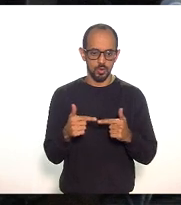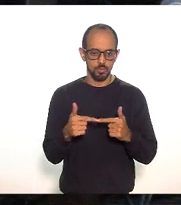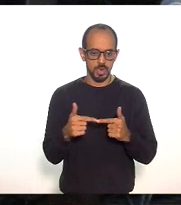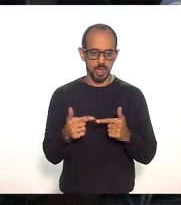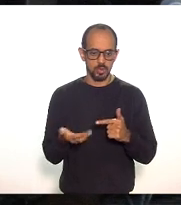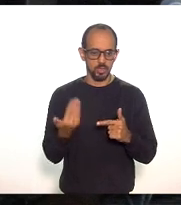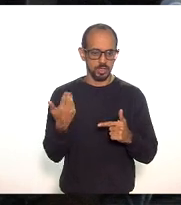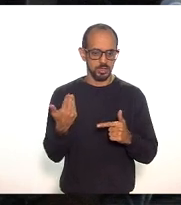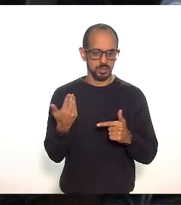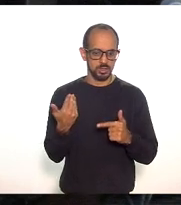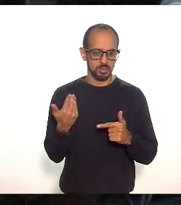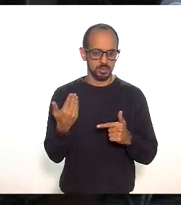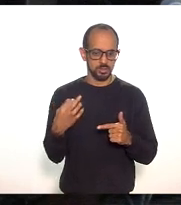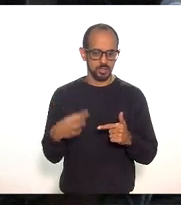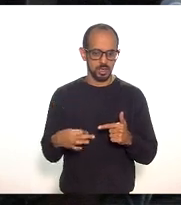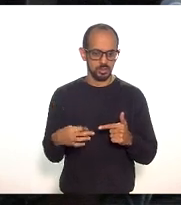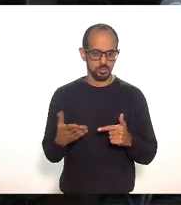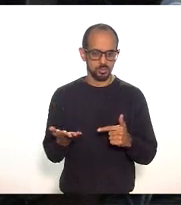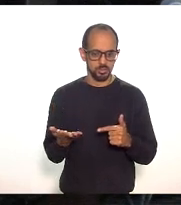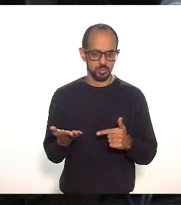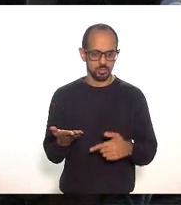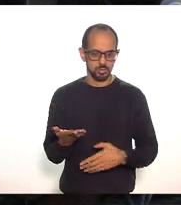anterior?